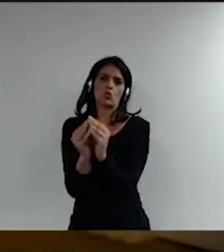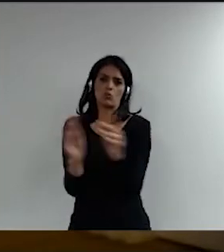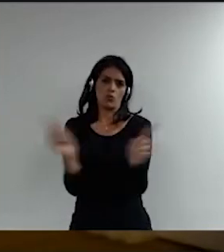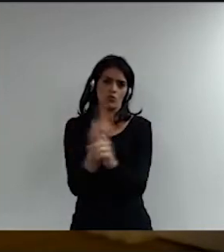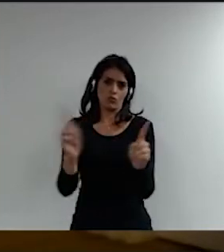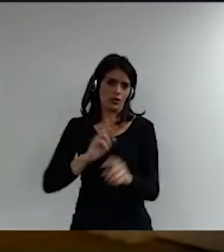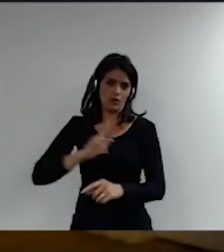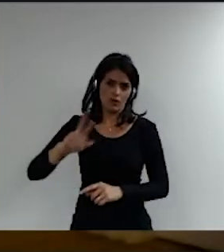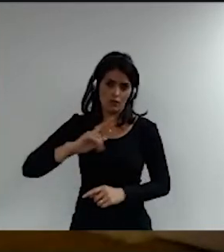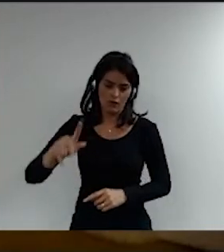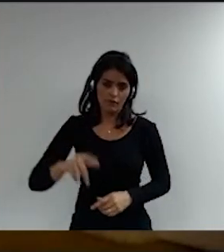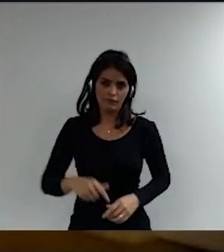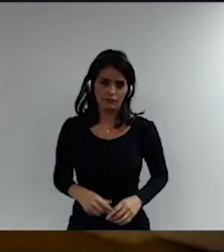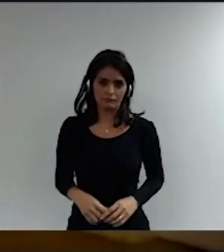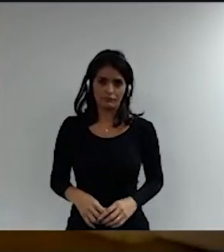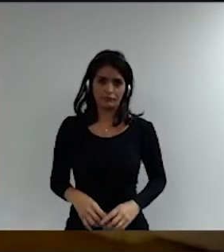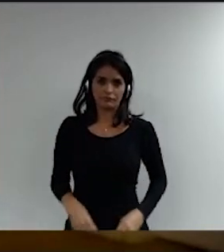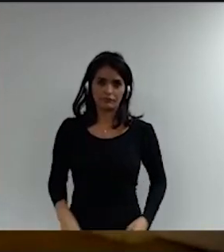Bom,